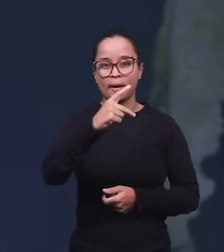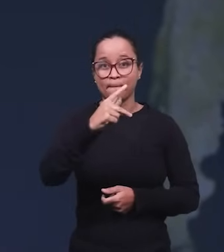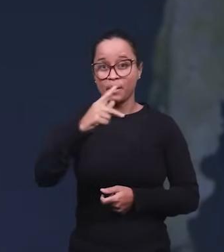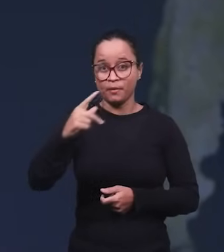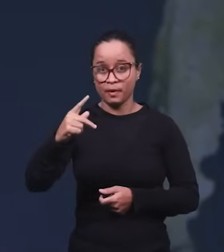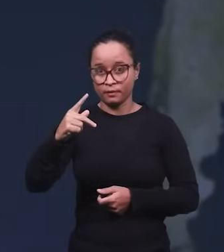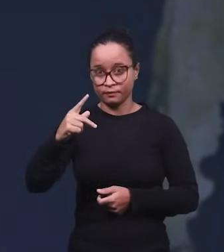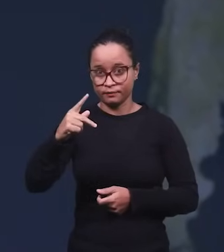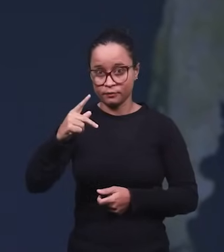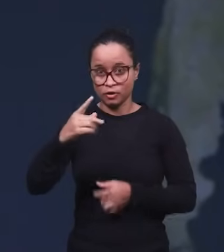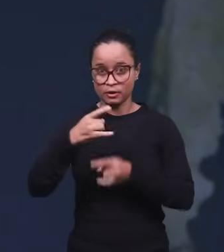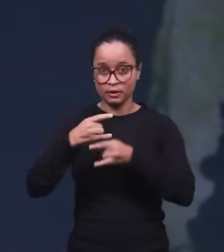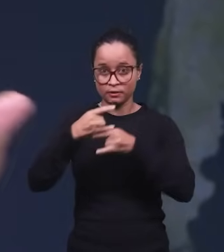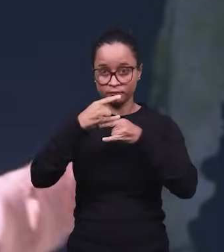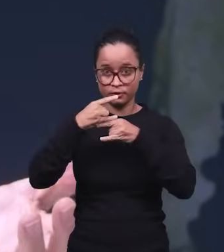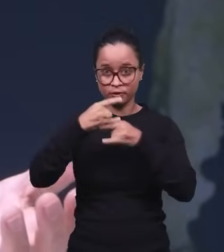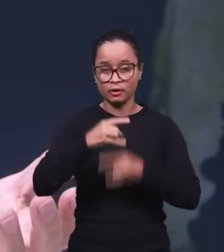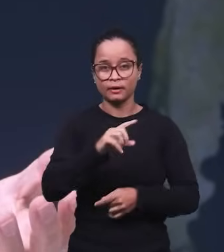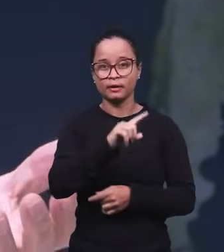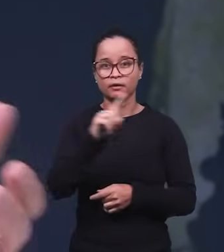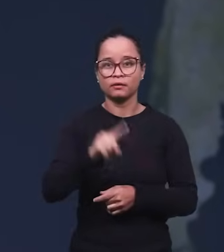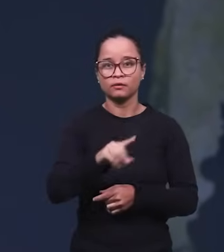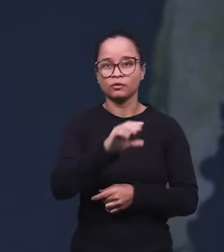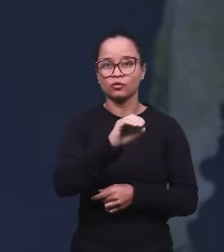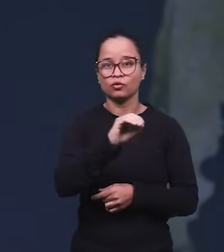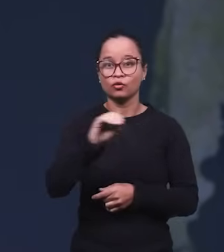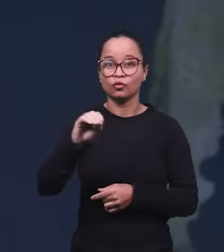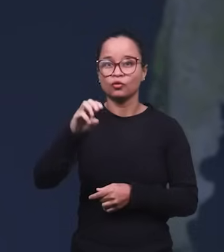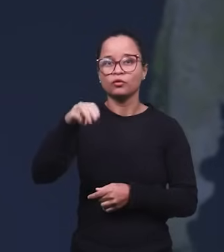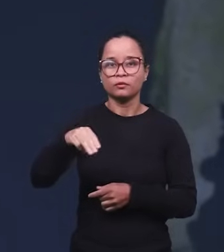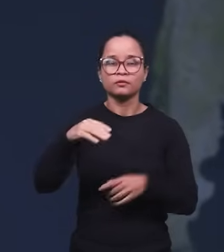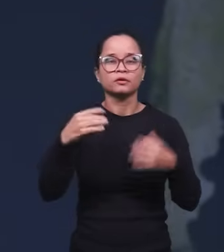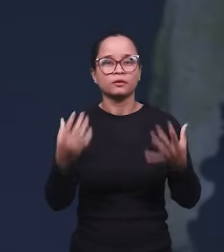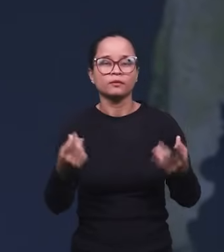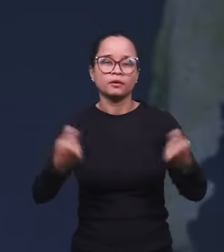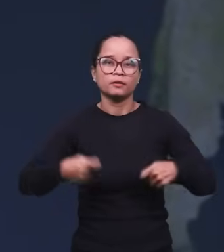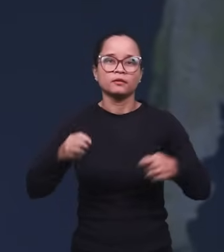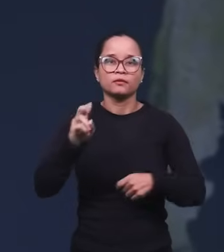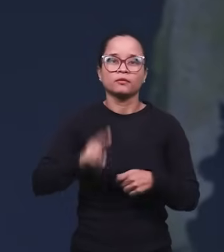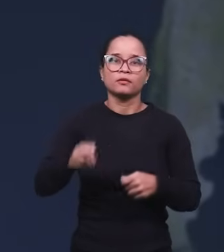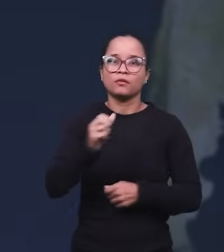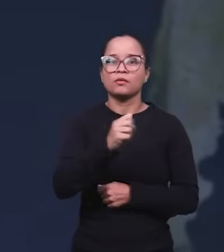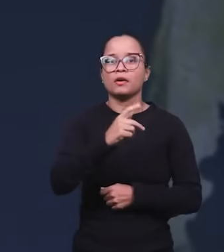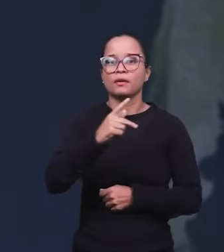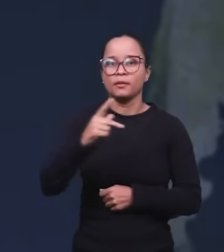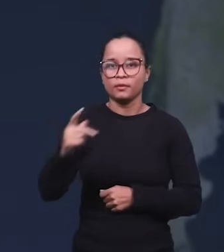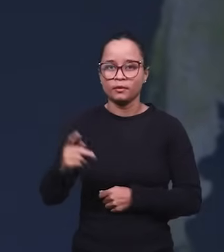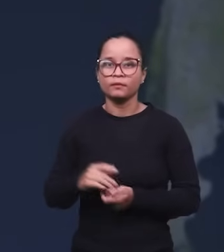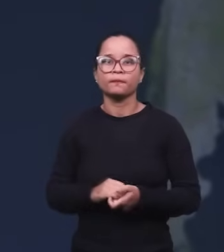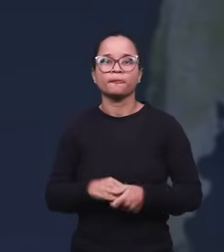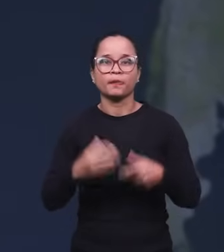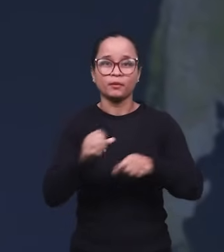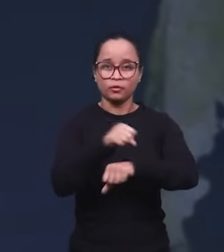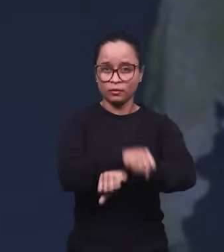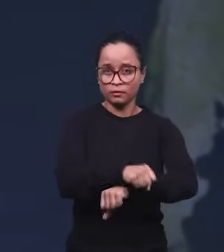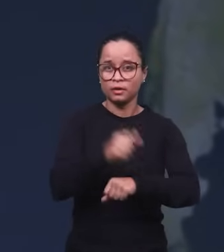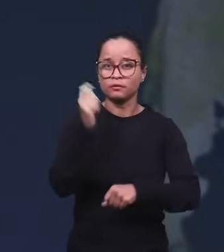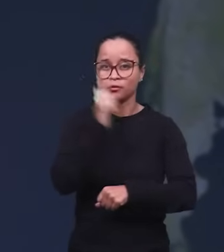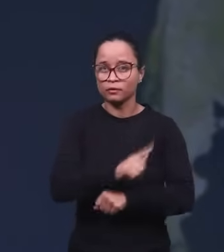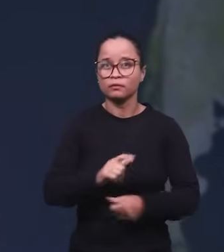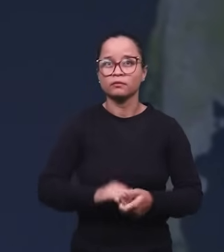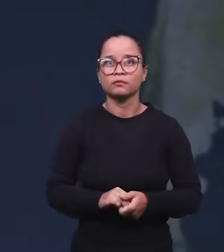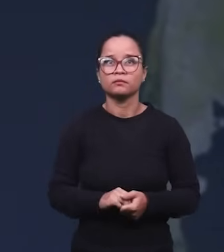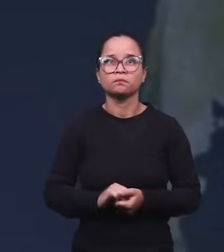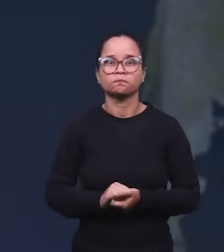Zoom, porque as viagens, nós não podíamos fazer as viagens para fazer seminários lá fora. Então, tínhamos que usar os aplicativos Zoom para poder fazer